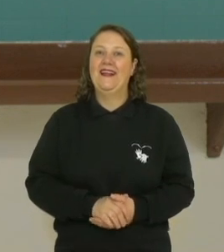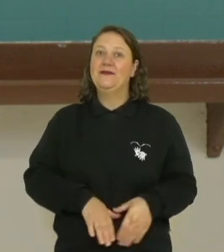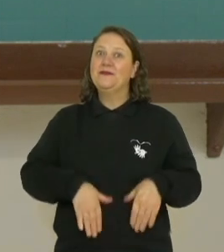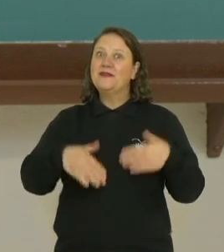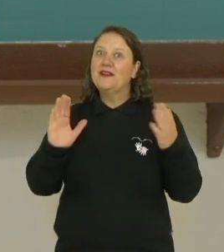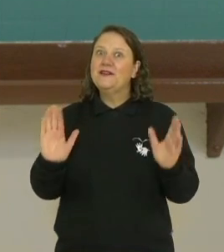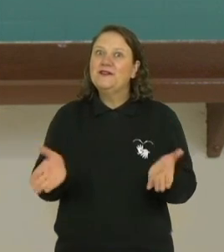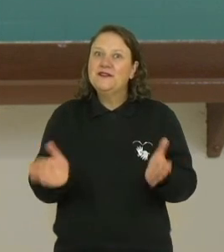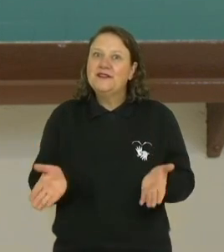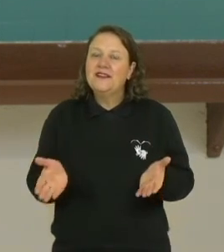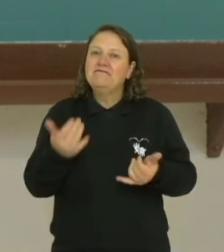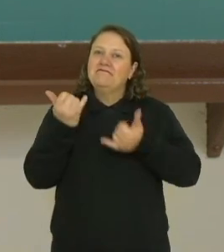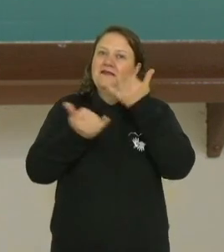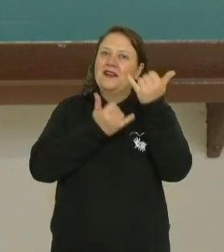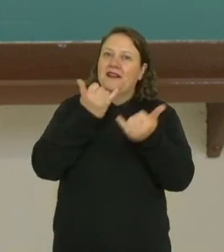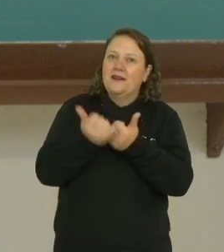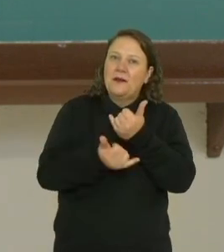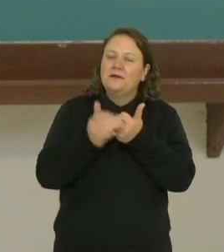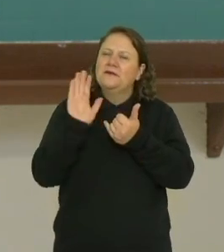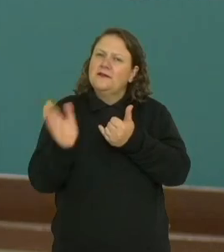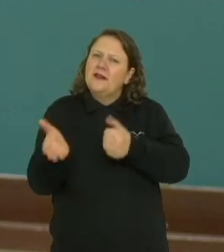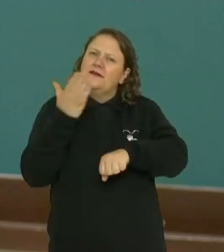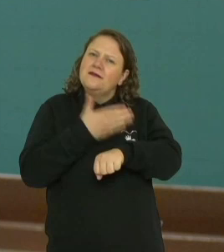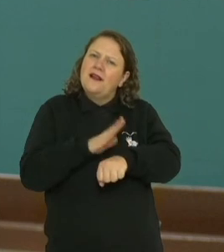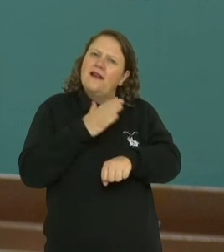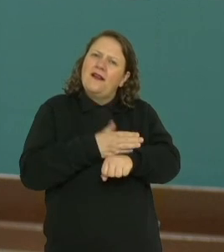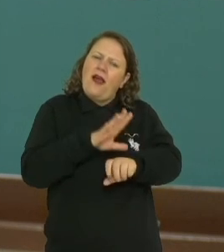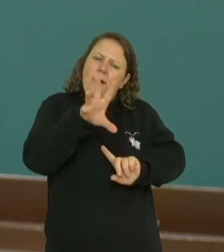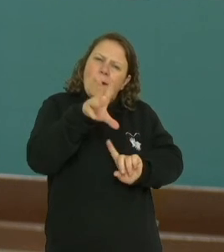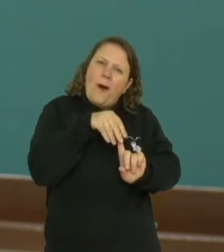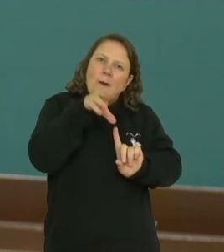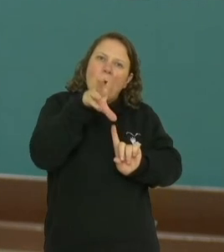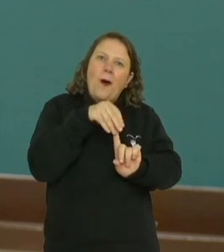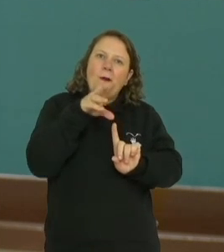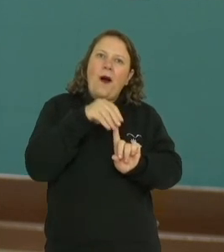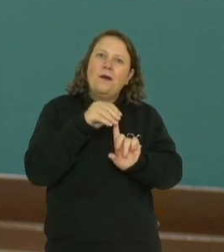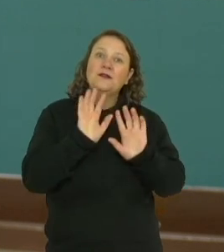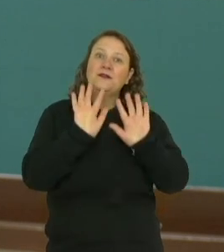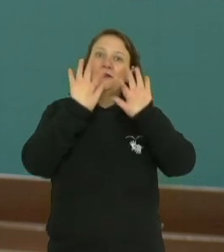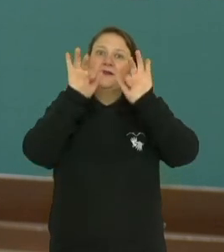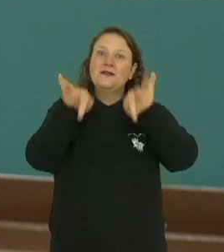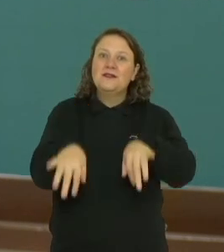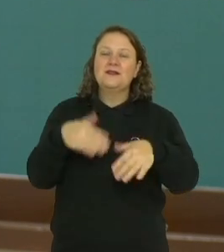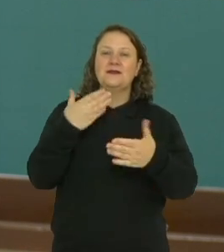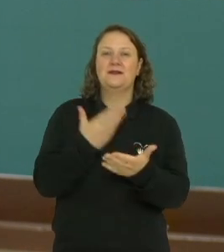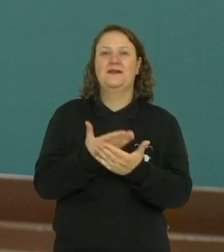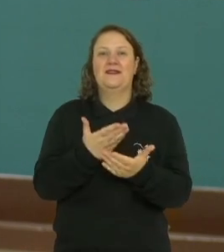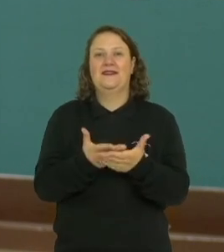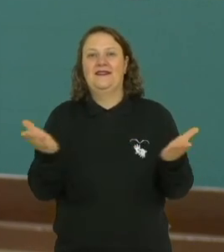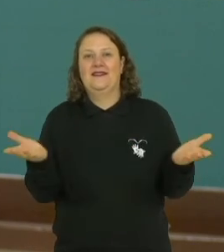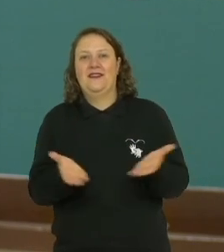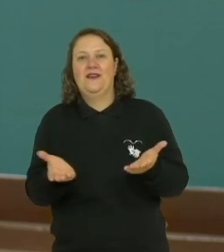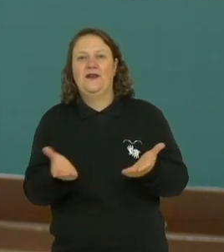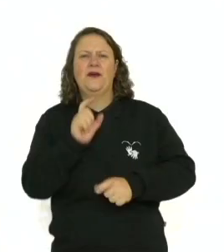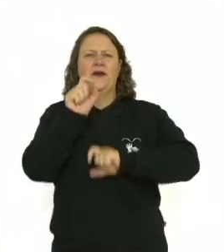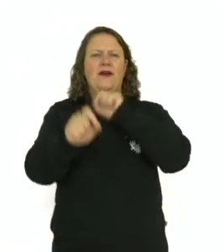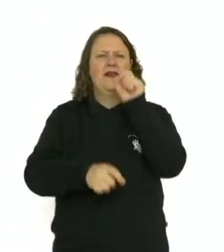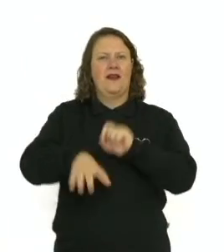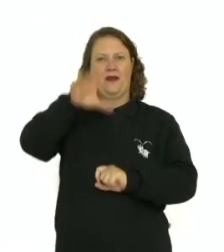Já brincamos um pouquinho, já treinamos o nosso conhecimento, então finalizamos aí a nossa aula. E o que a gente aprendeu